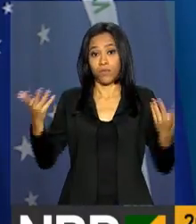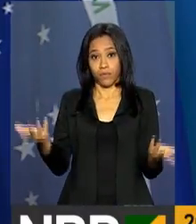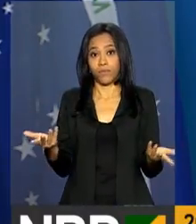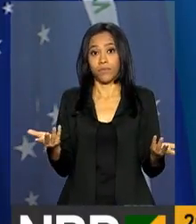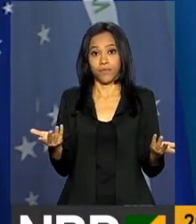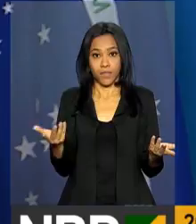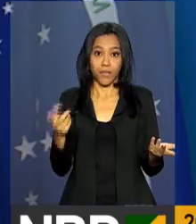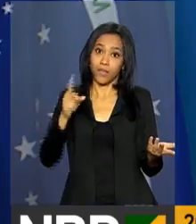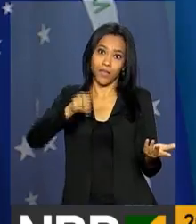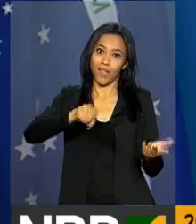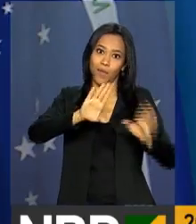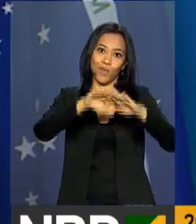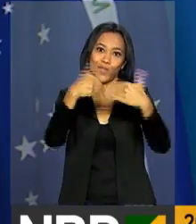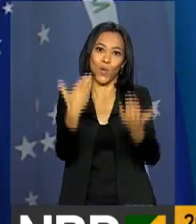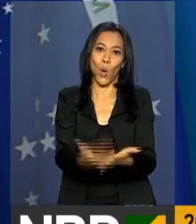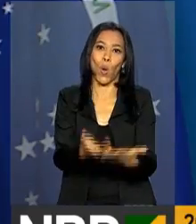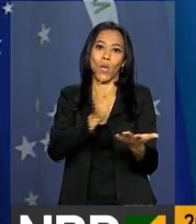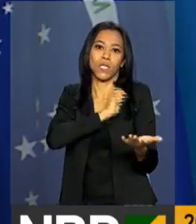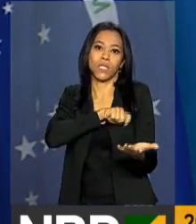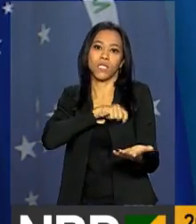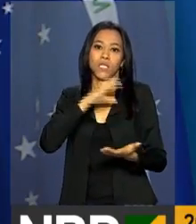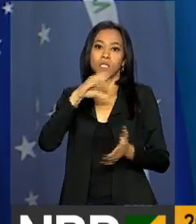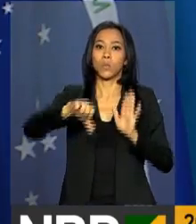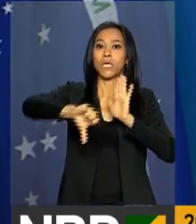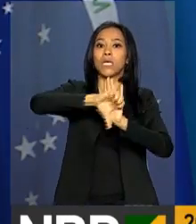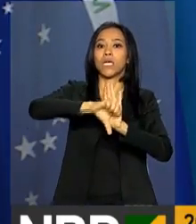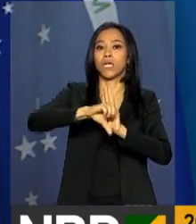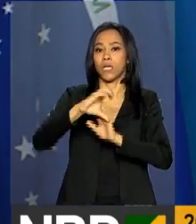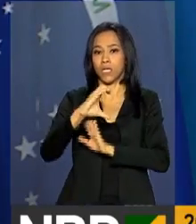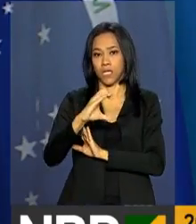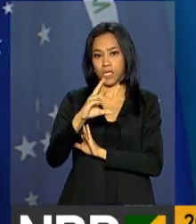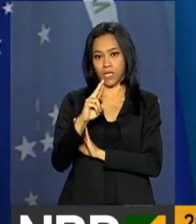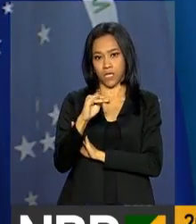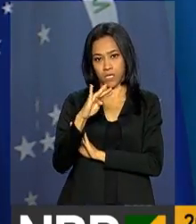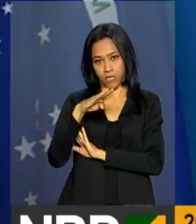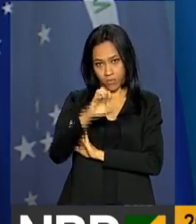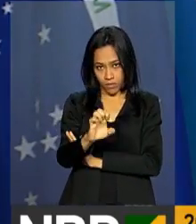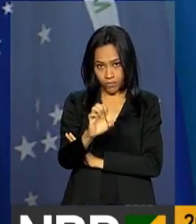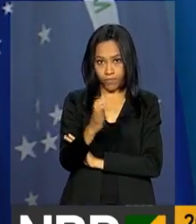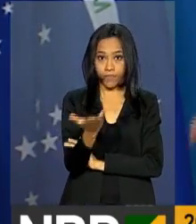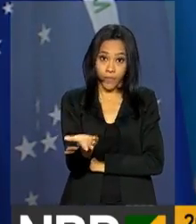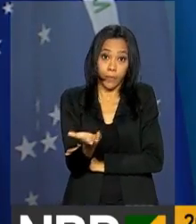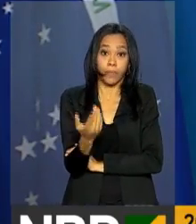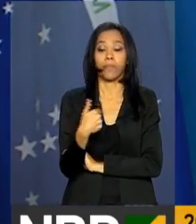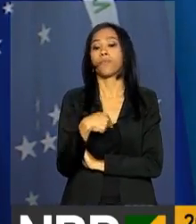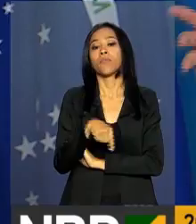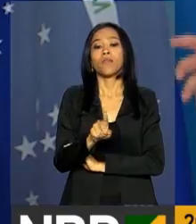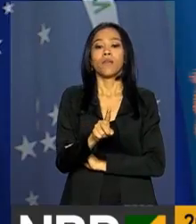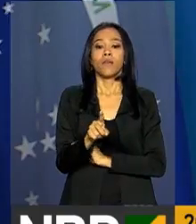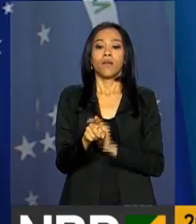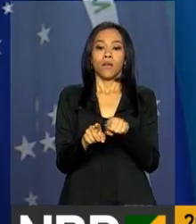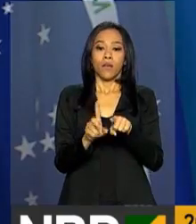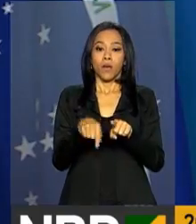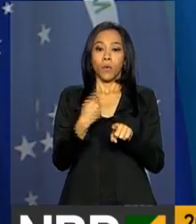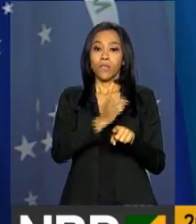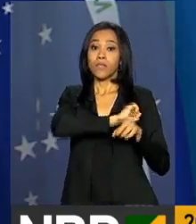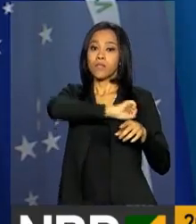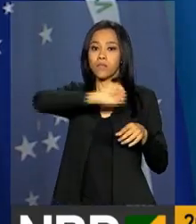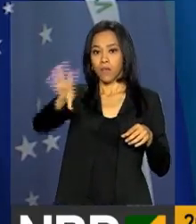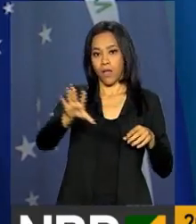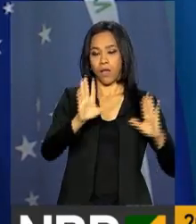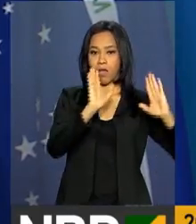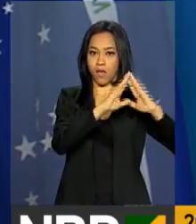uma escola do crime mas quando ele sai e aqui um cumprimento especialíssimo aos senhores empresários e empresárias